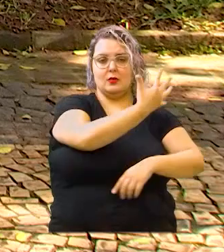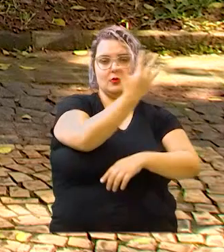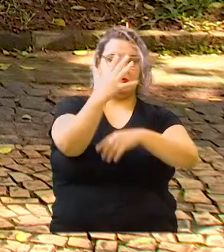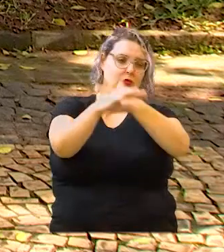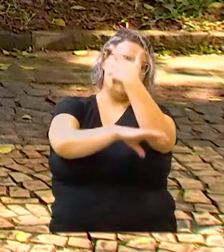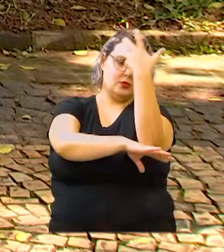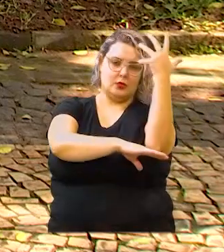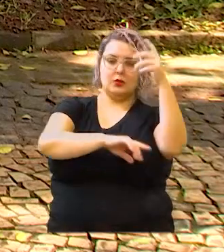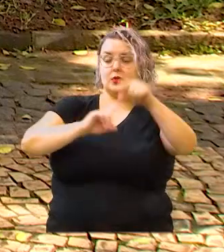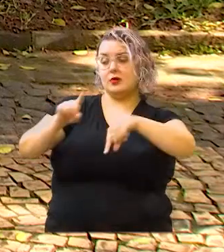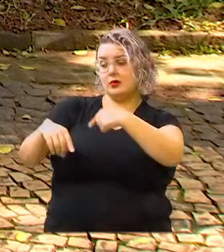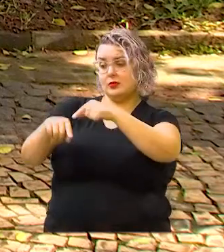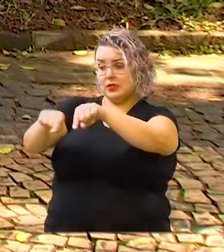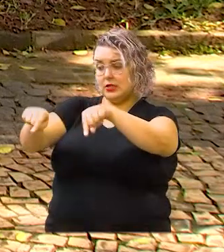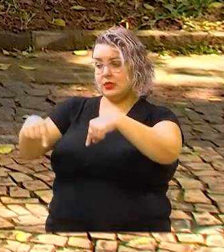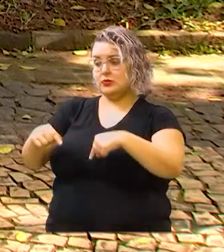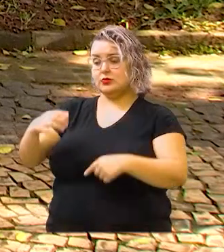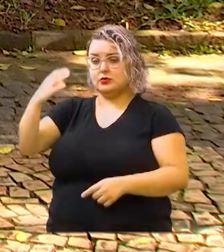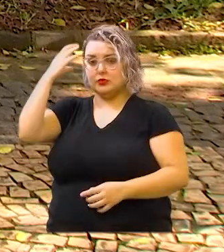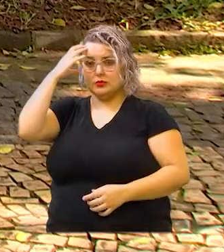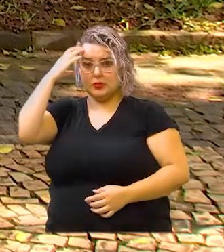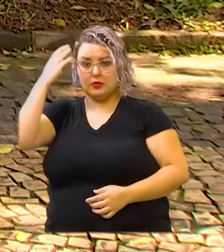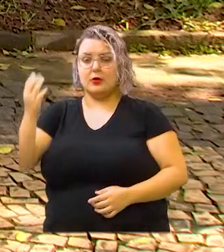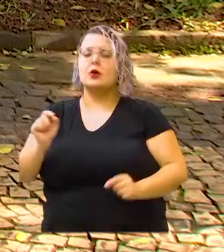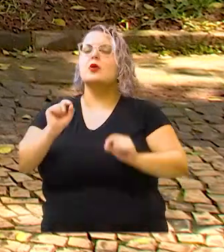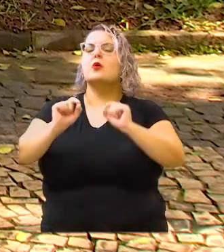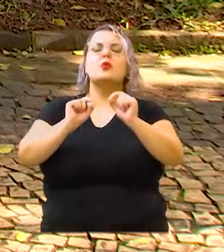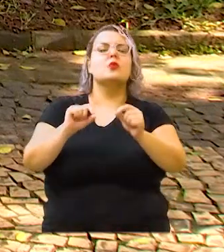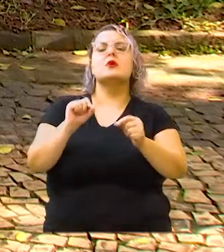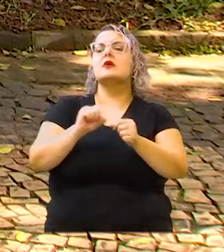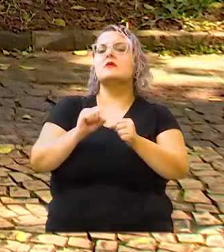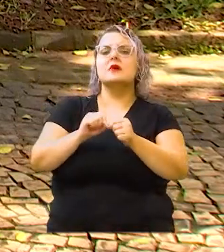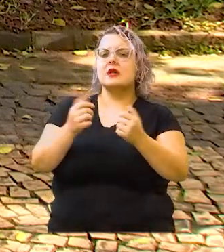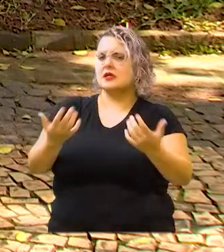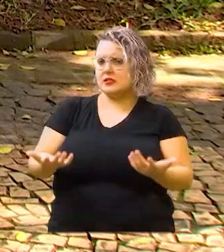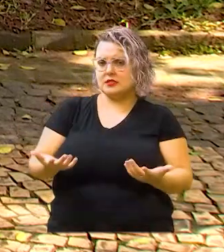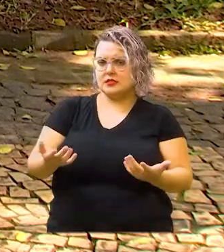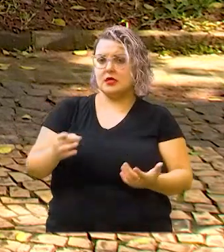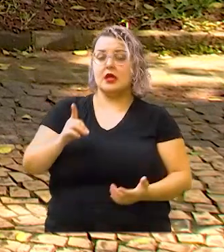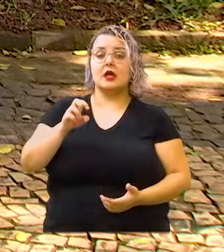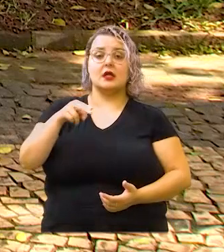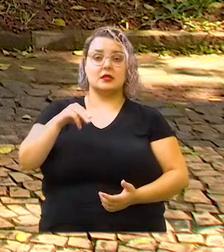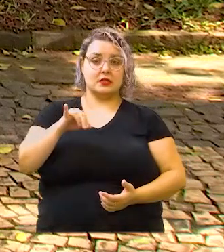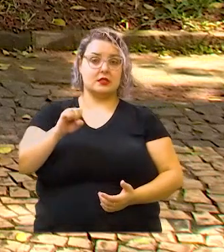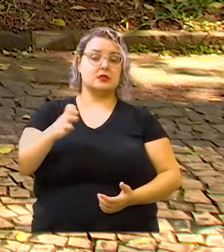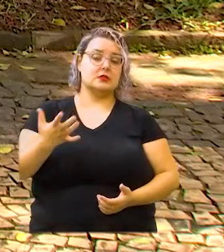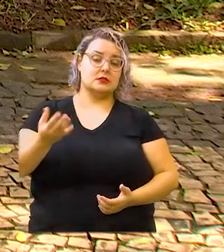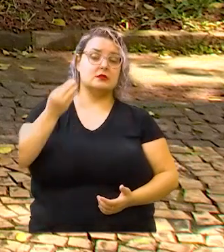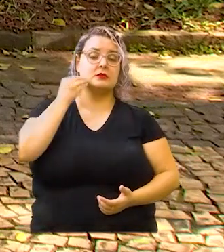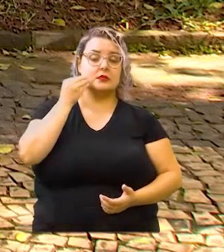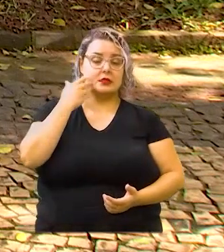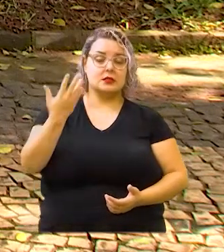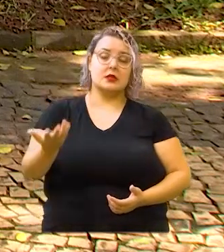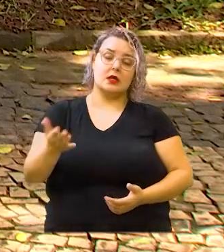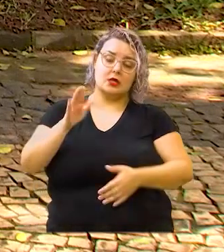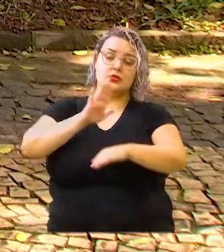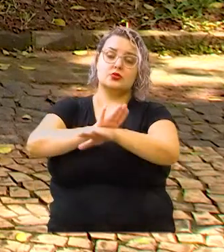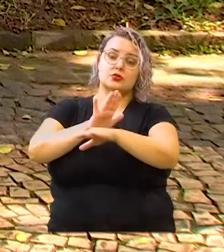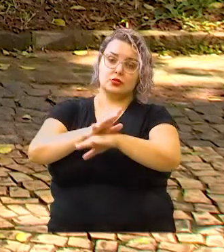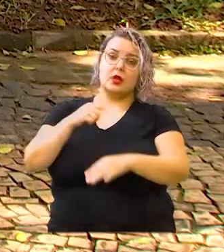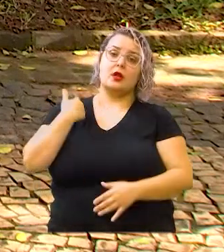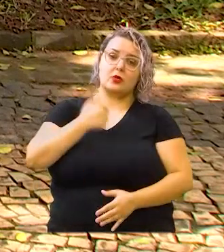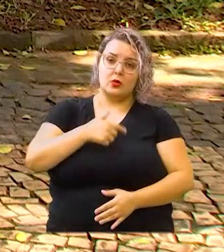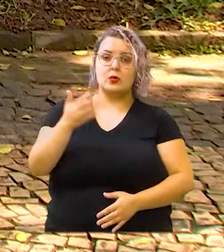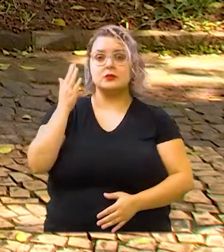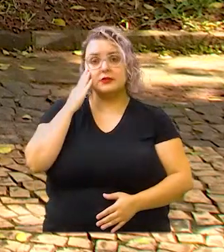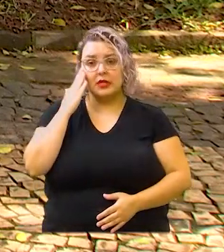no Taquaral. Então, o que deve ser feito? A Denise está aqui para justamente tentar ajudar a